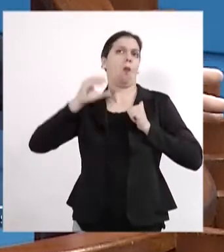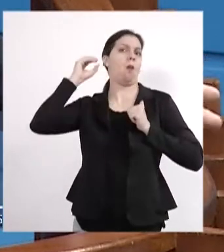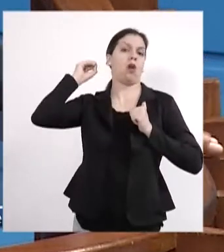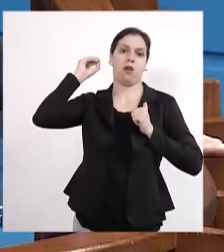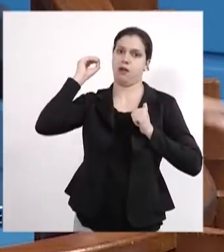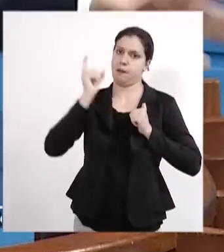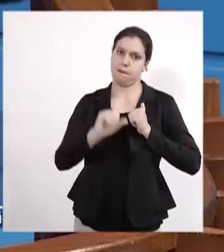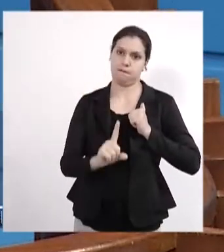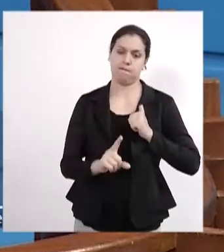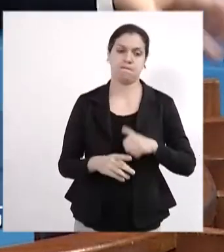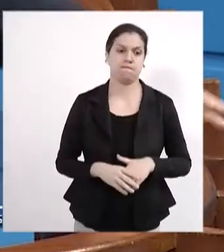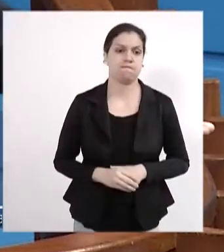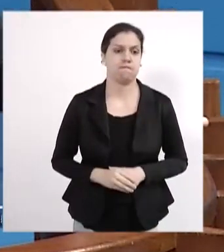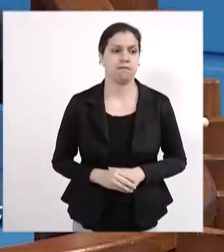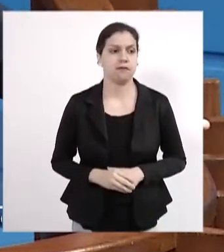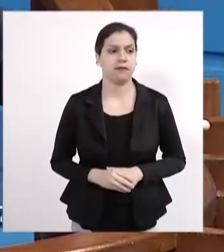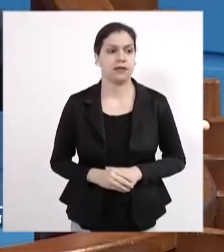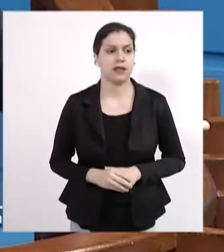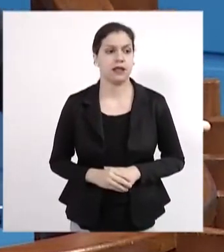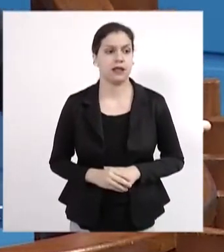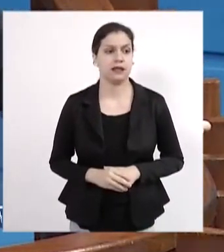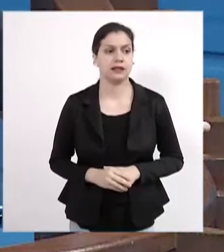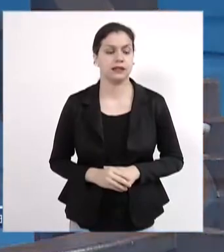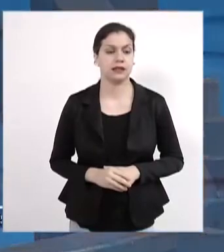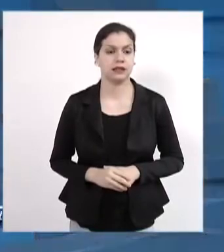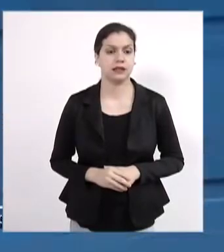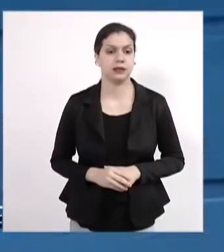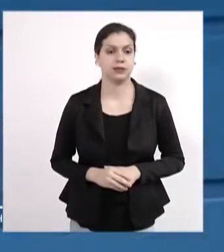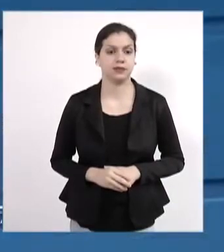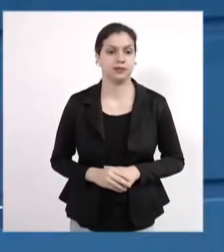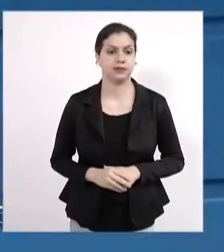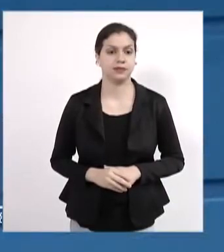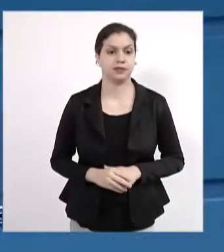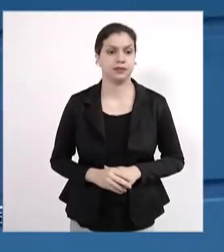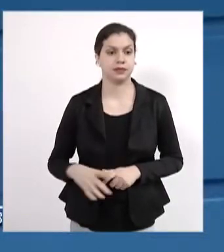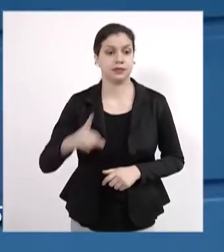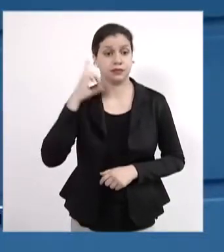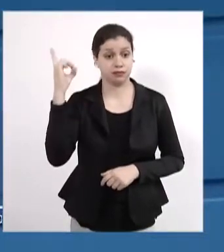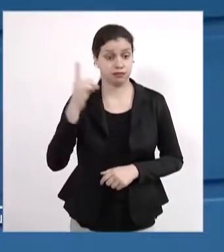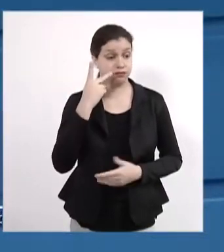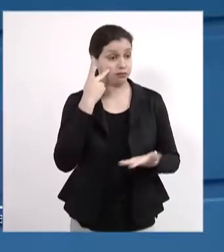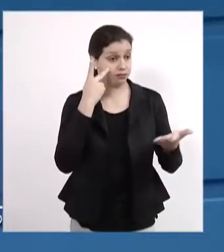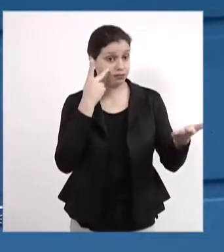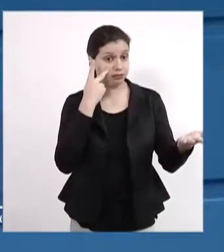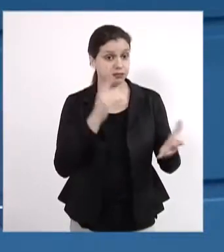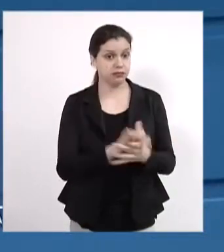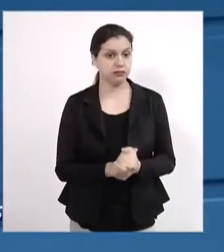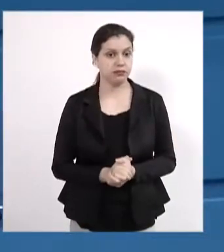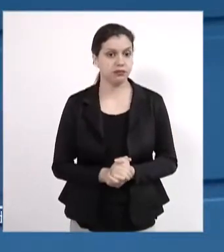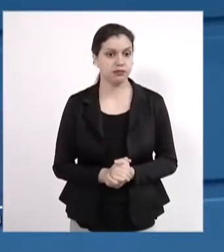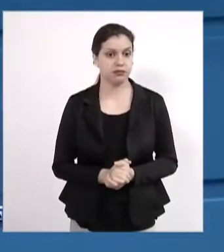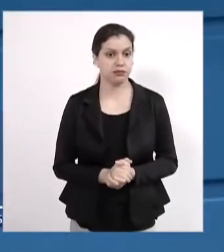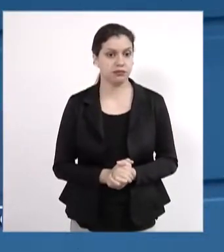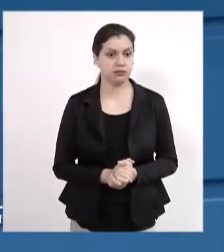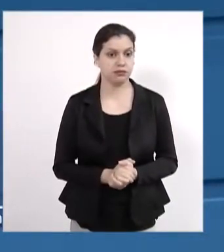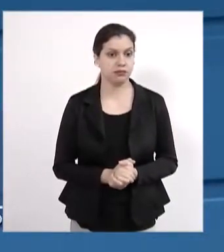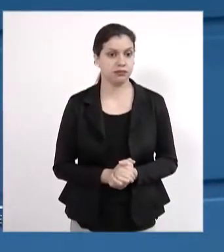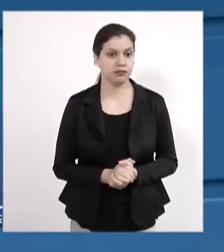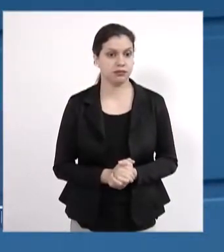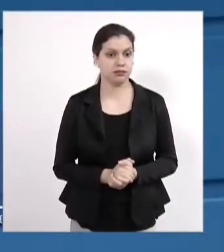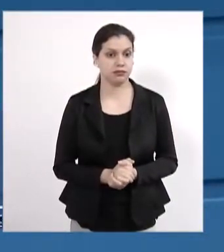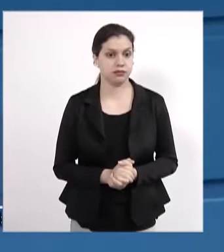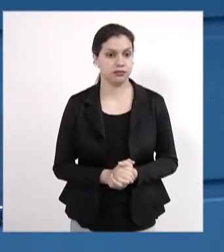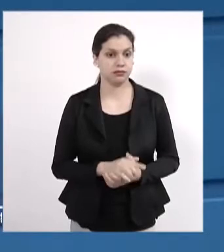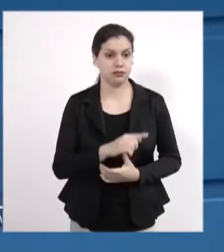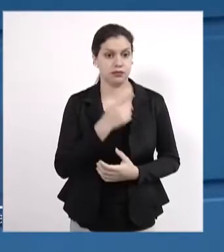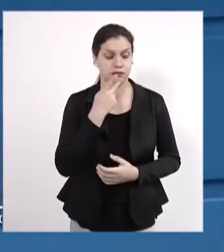questão. Concedo uma parte a Vossa Excelência. Deputado Pedro Kemp, Vossa Excelência aborda com muita propriedade o